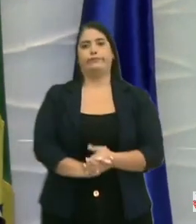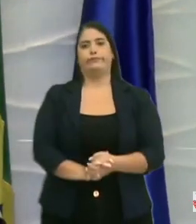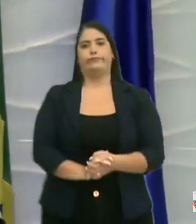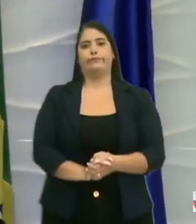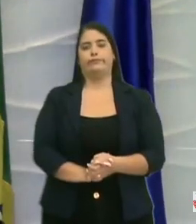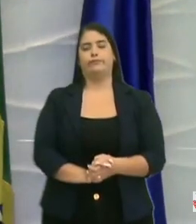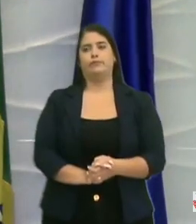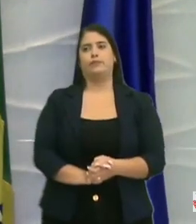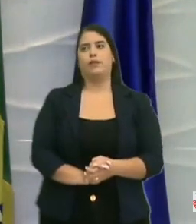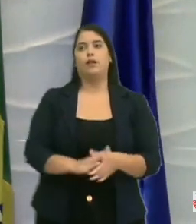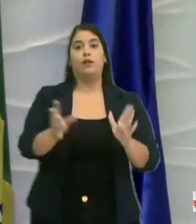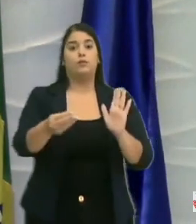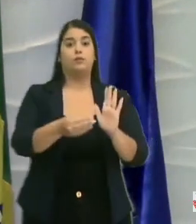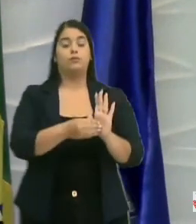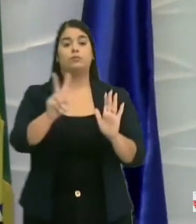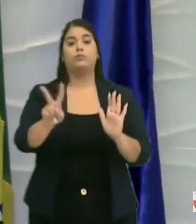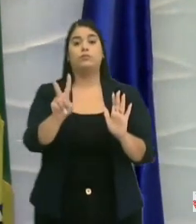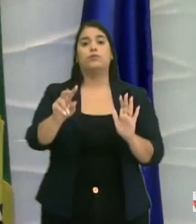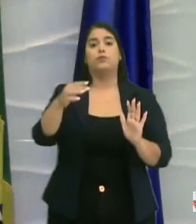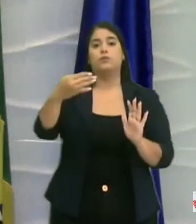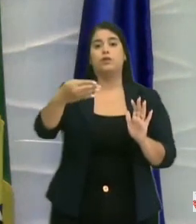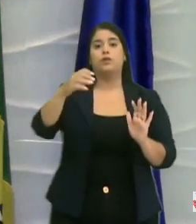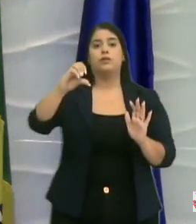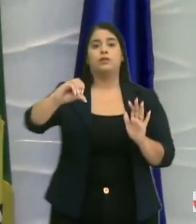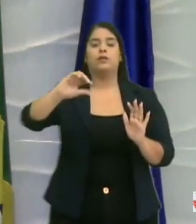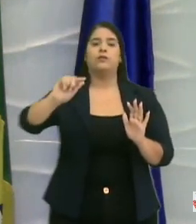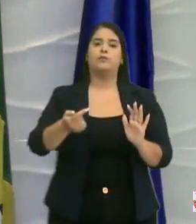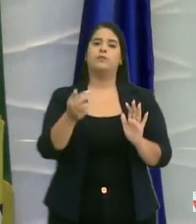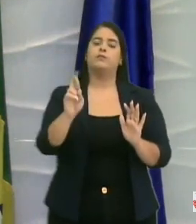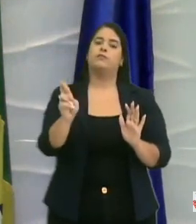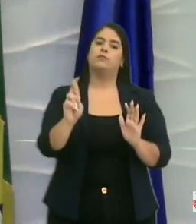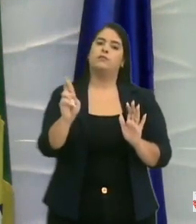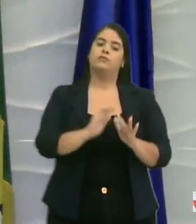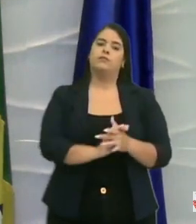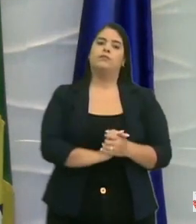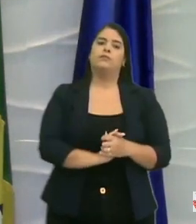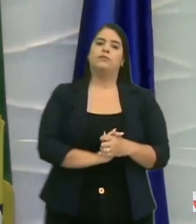vereador no valor de R$49 mil, só o posto de saúde.